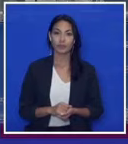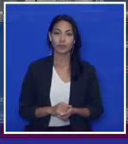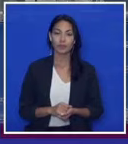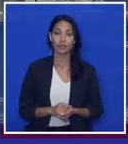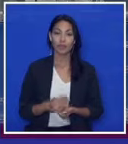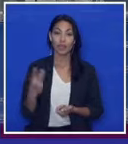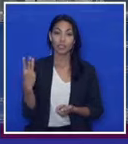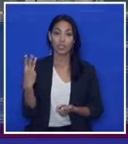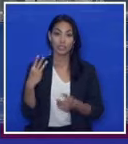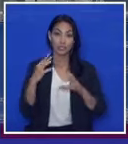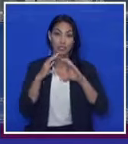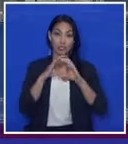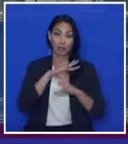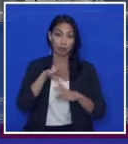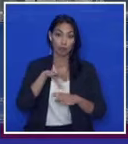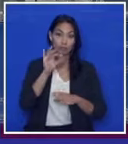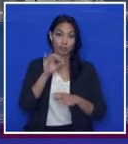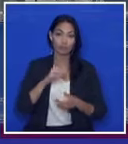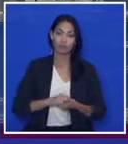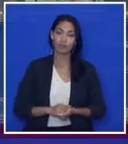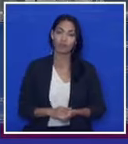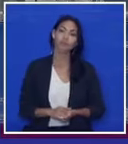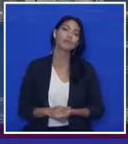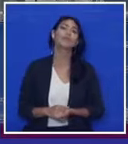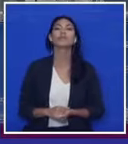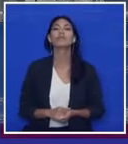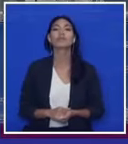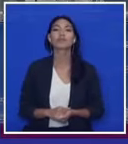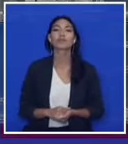Vem aí a terceira bola da noite.